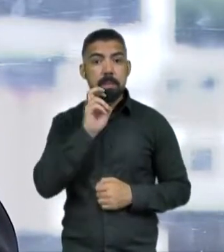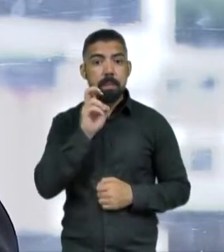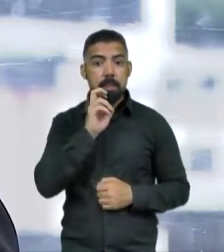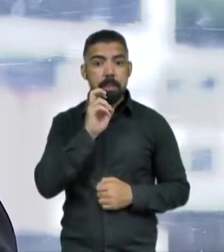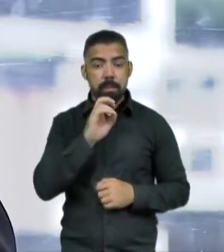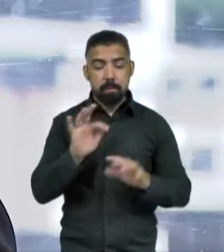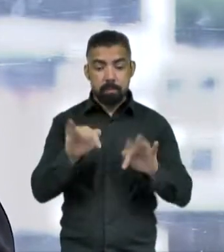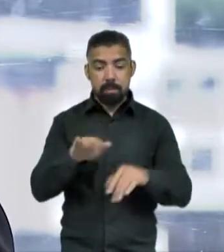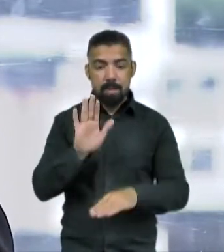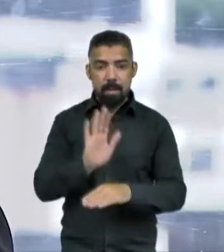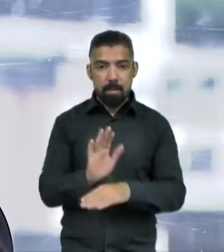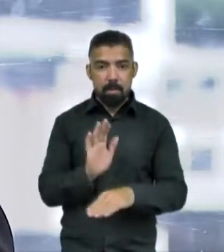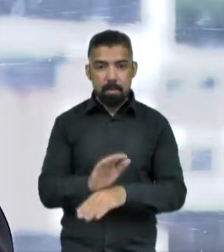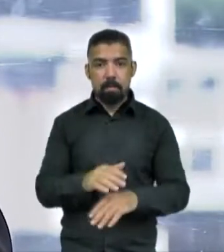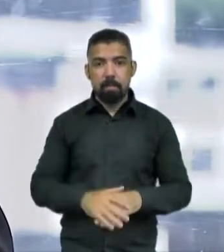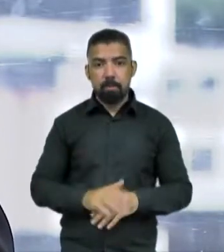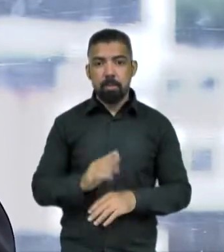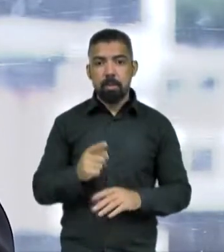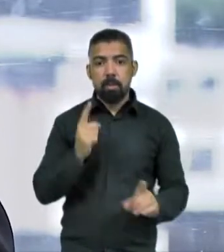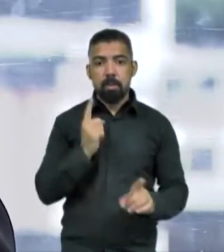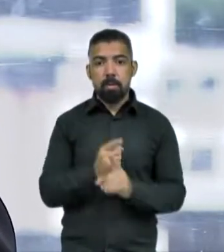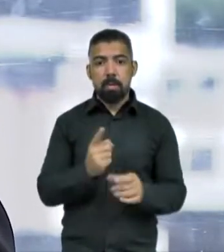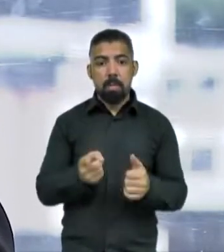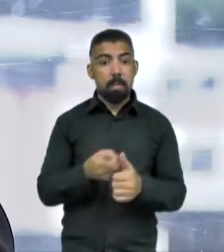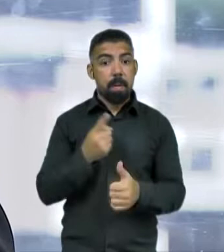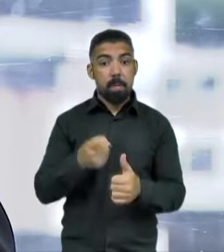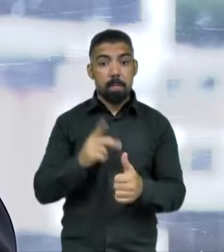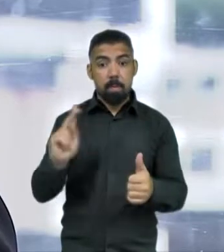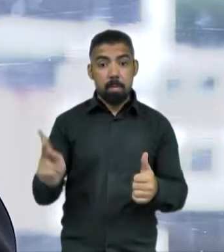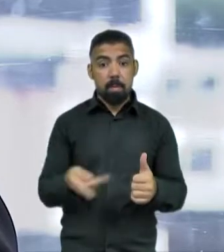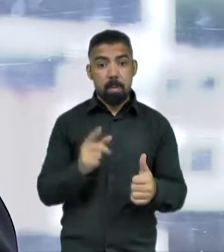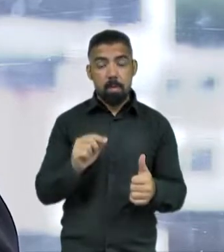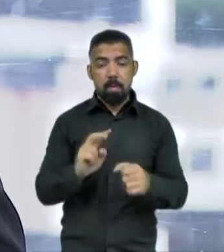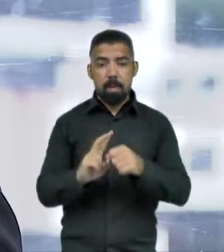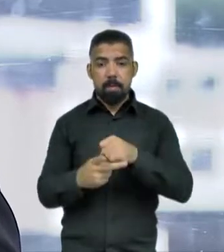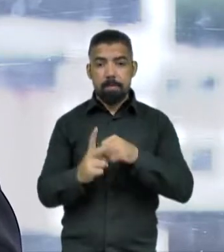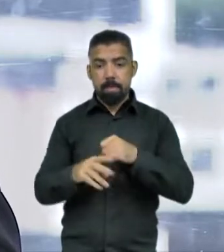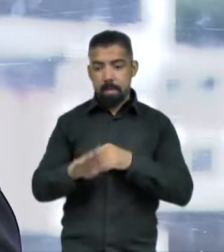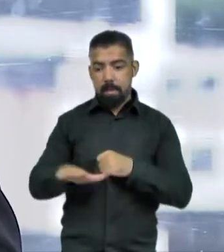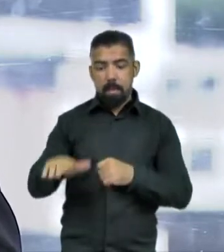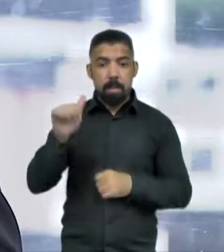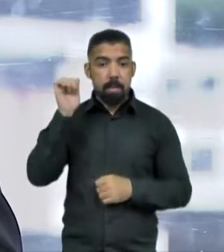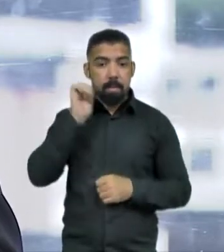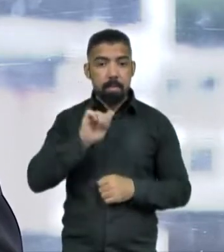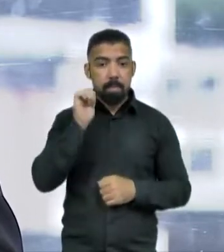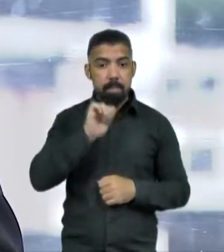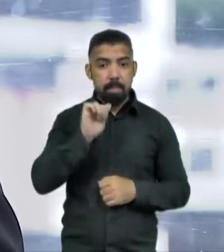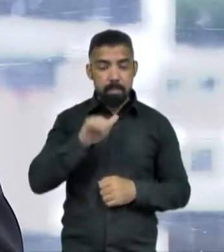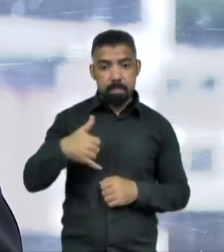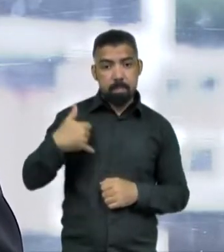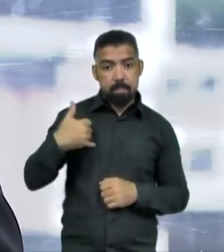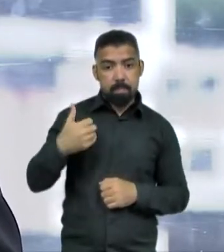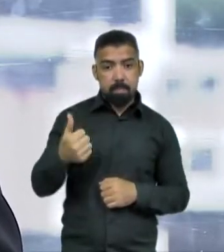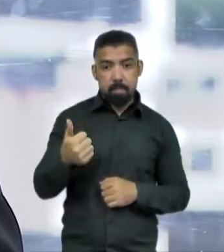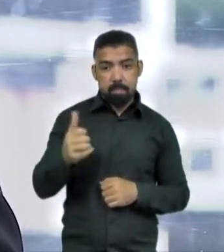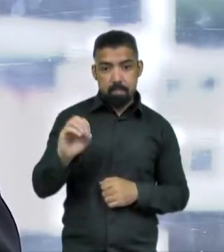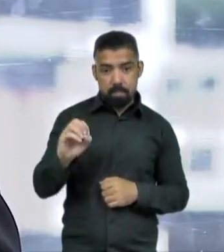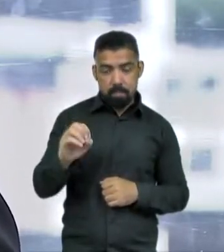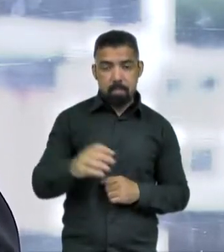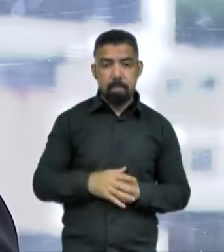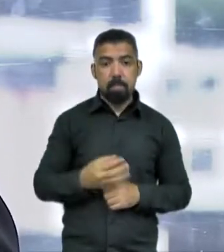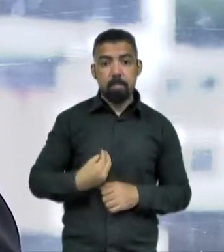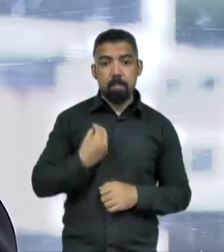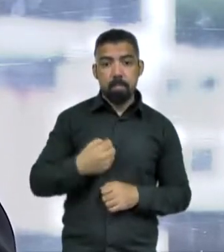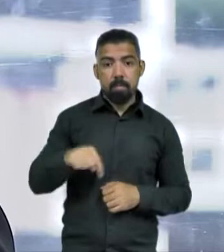no Ceará o primeiro caso de monkeypox em criança. É uma menina, tem menos de 10 anos, mora em